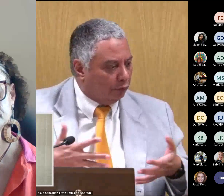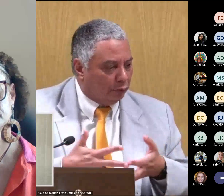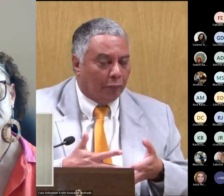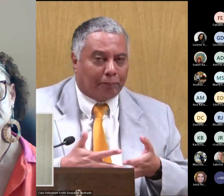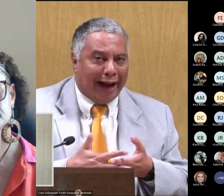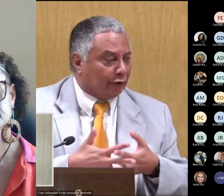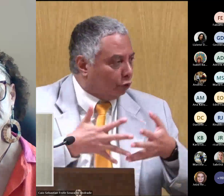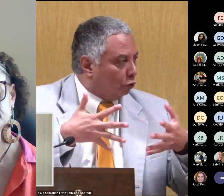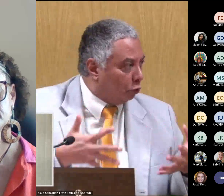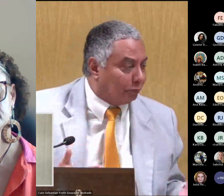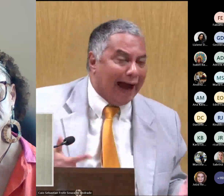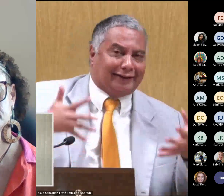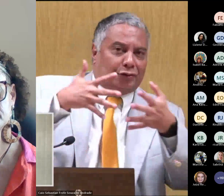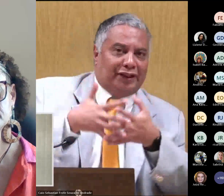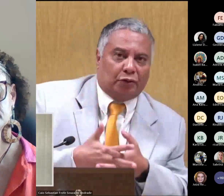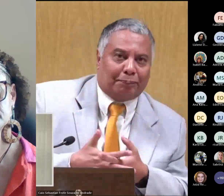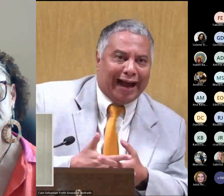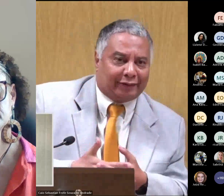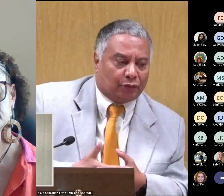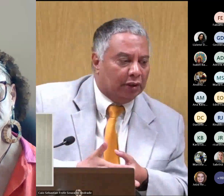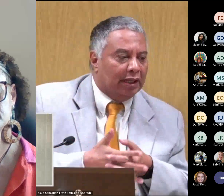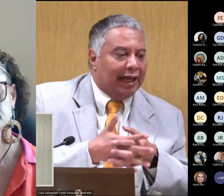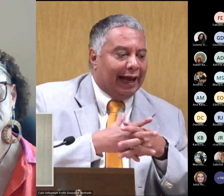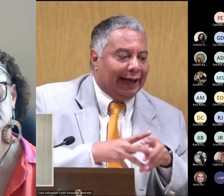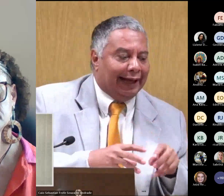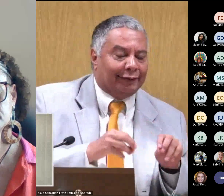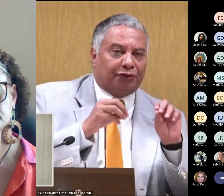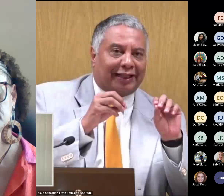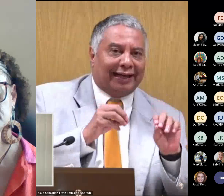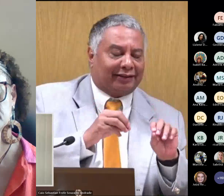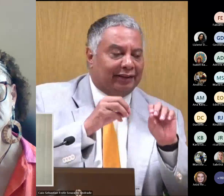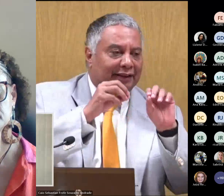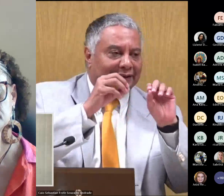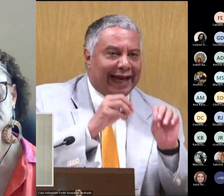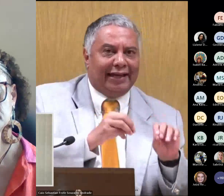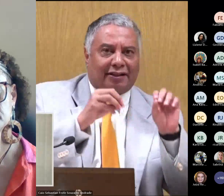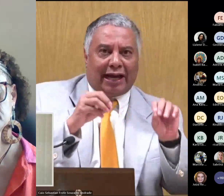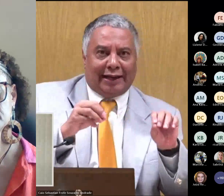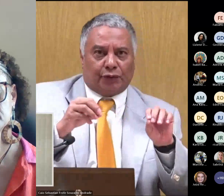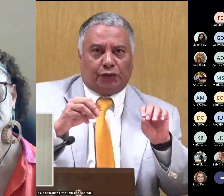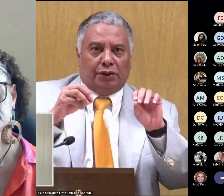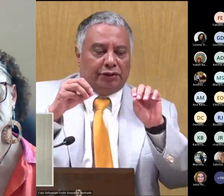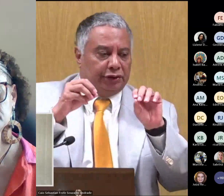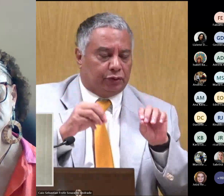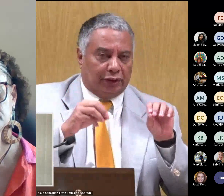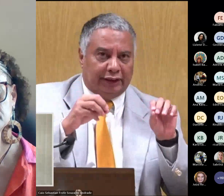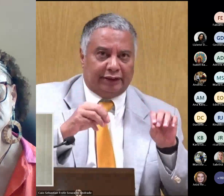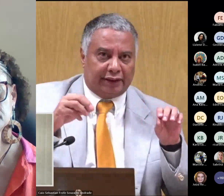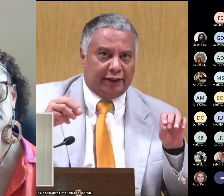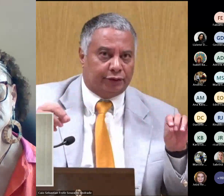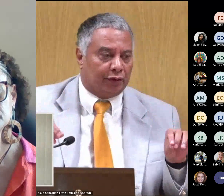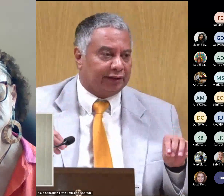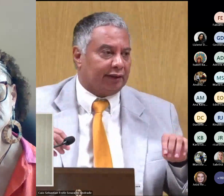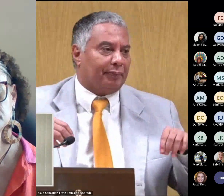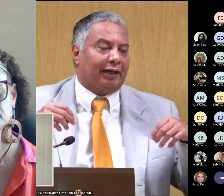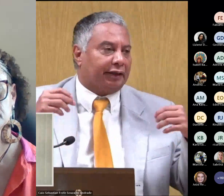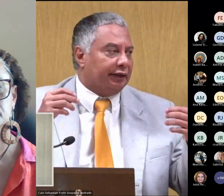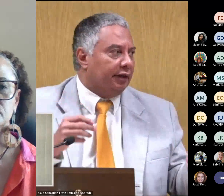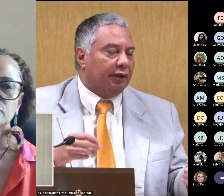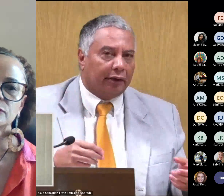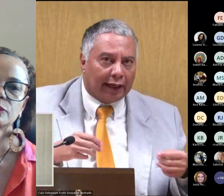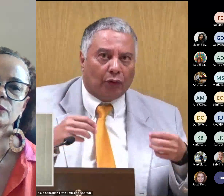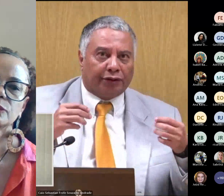no no no pacto no pacto dentro do pacto eh juntasse 10 casos de intolerancia religiosa para